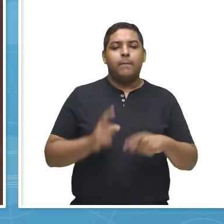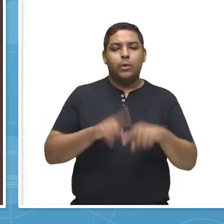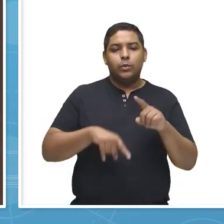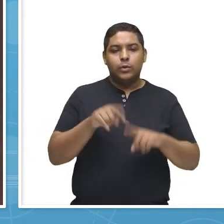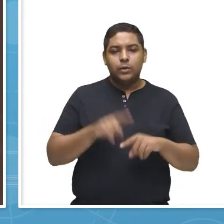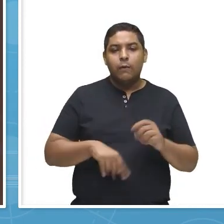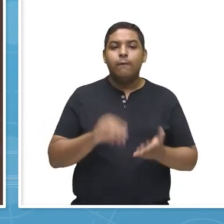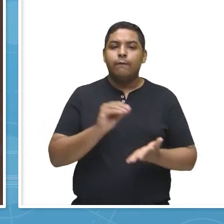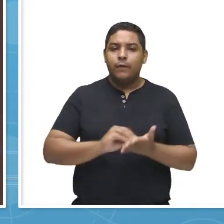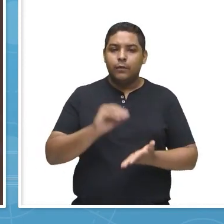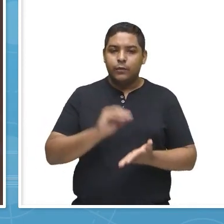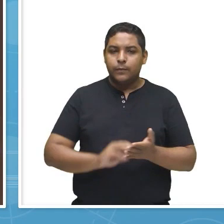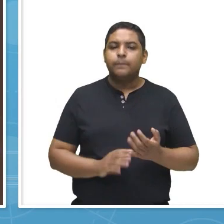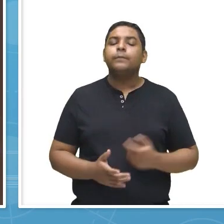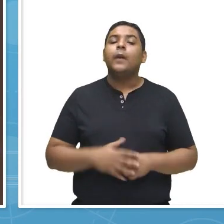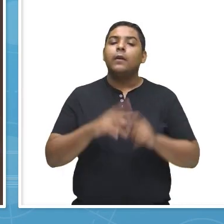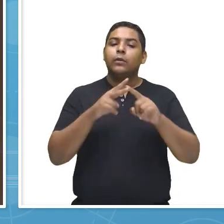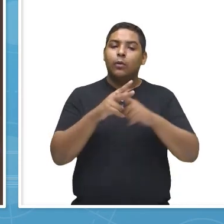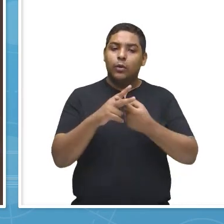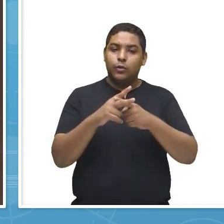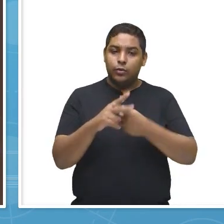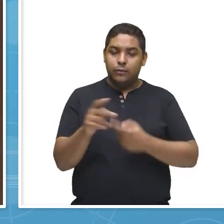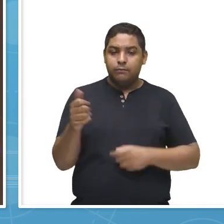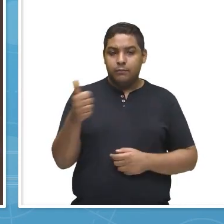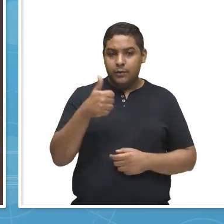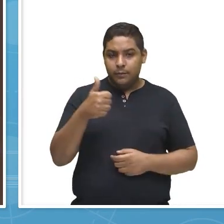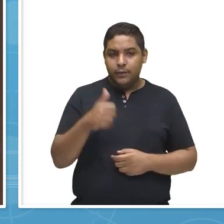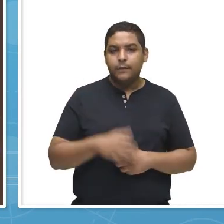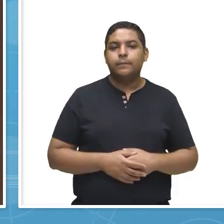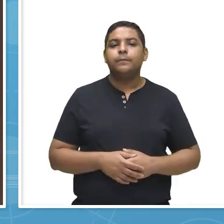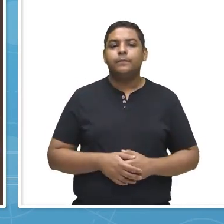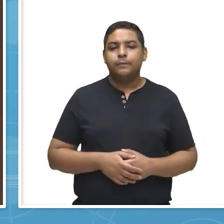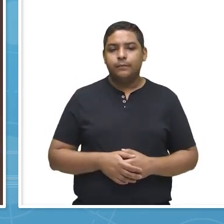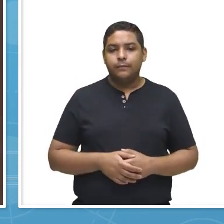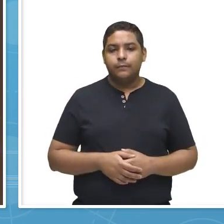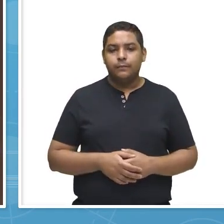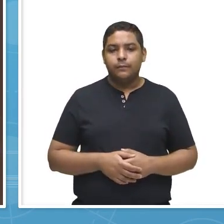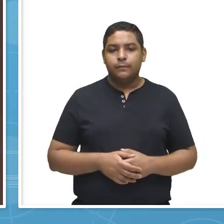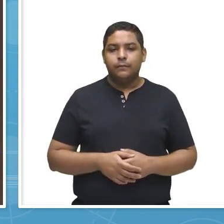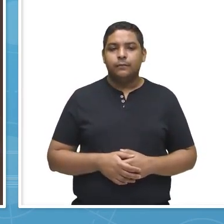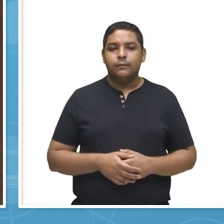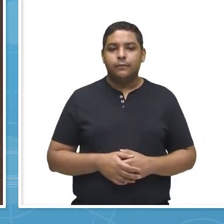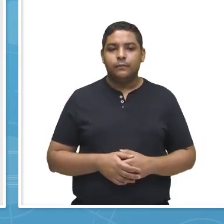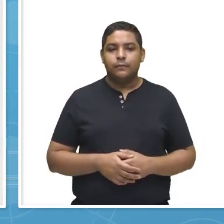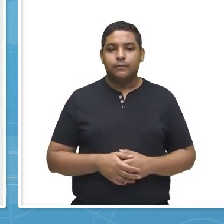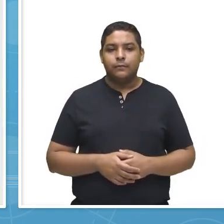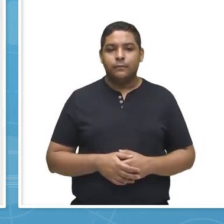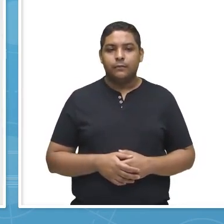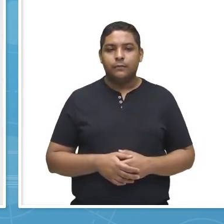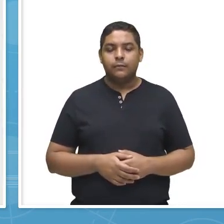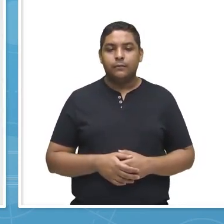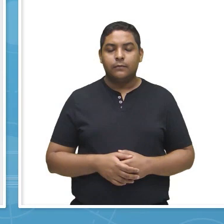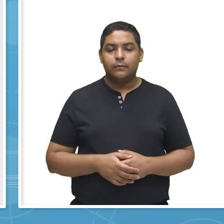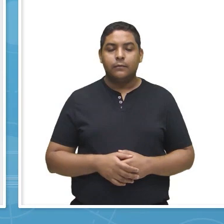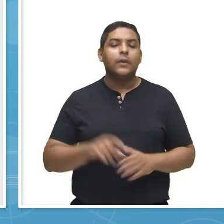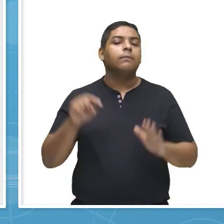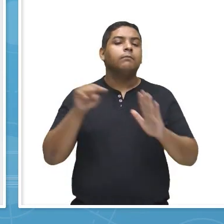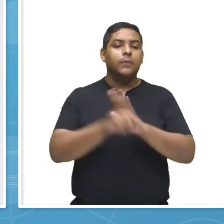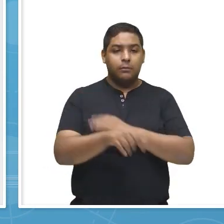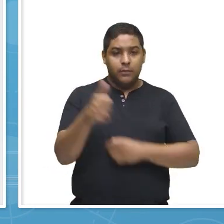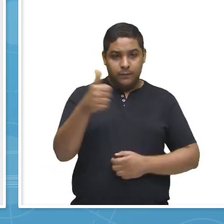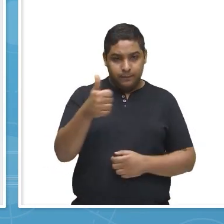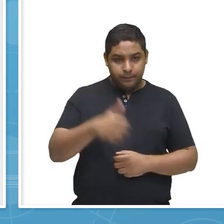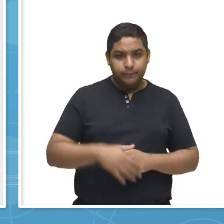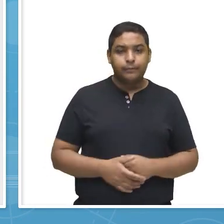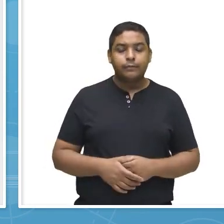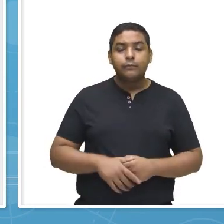tá? Então, a gente vai corrigir a primeira questão e aí eu volto para comentar a segunda, tá? Olha só, na primeira